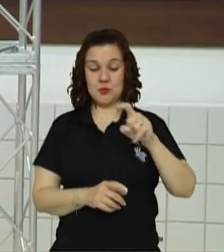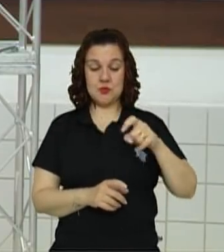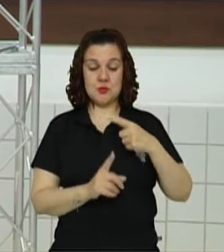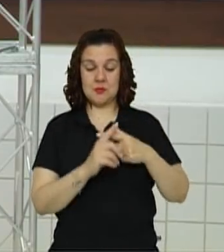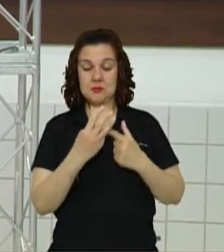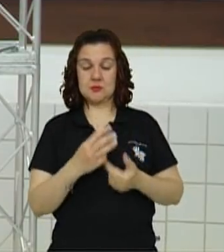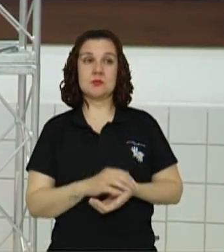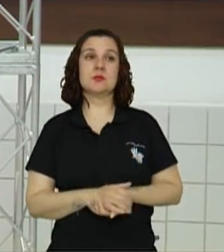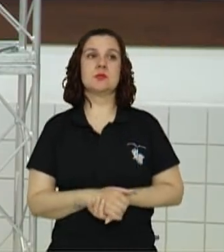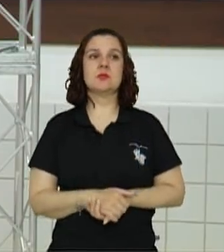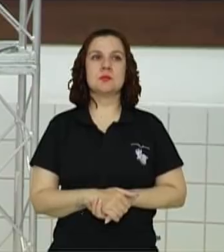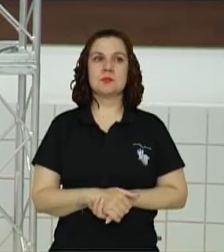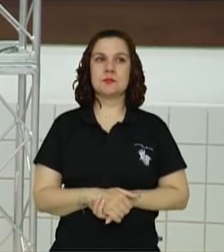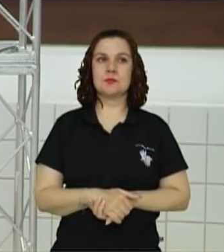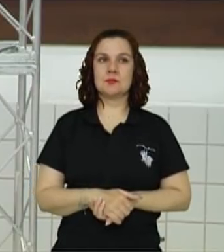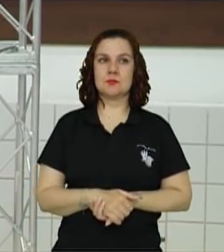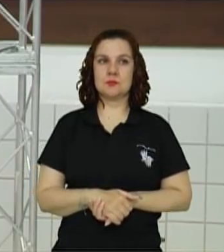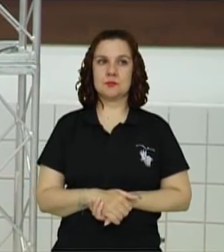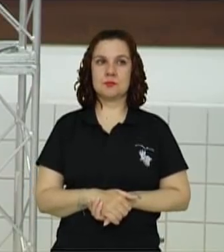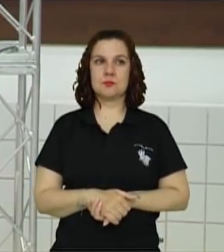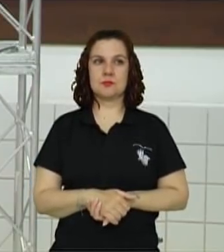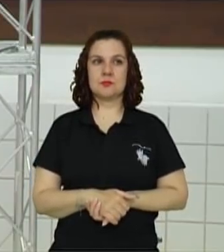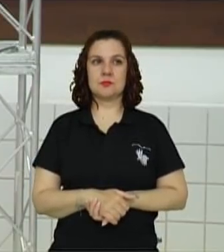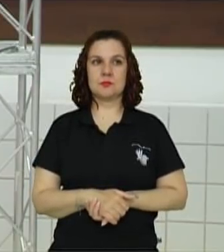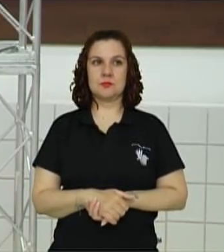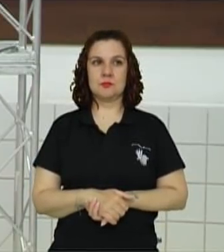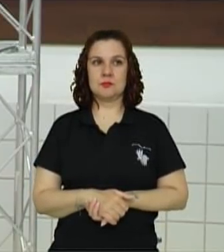3. Então eu fico com 3x